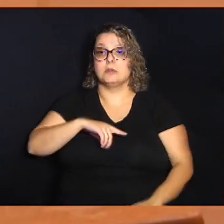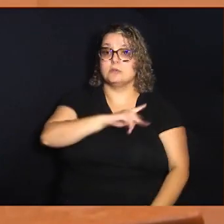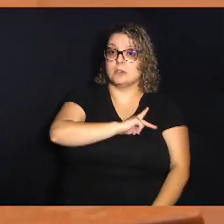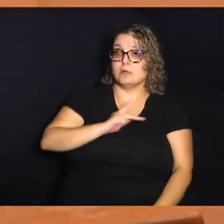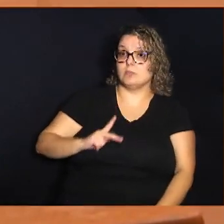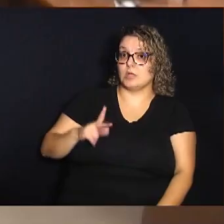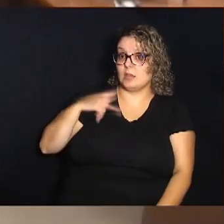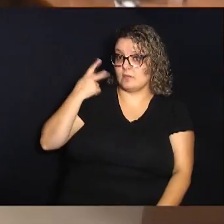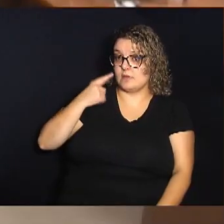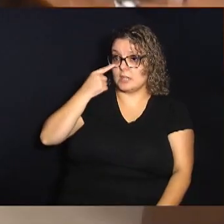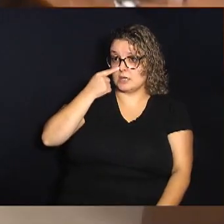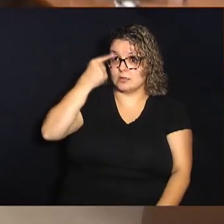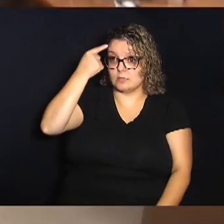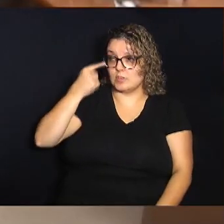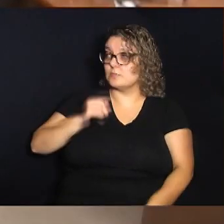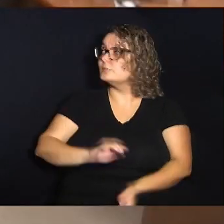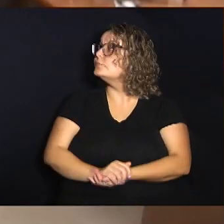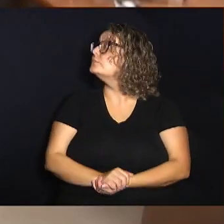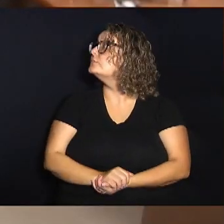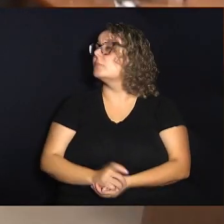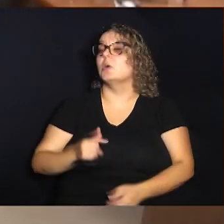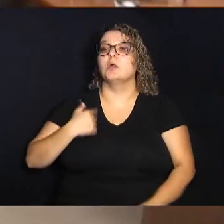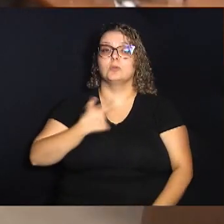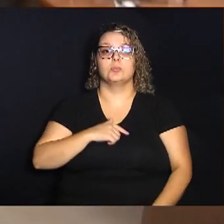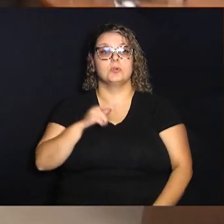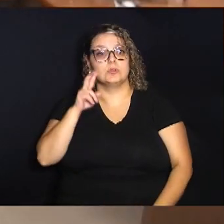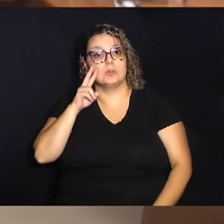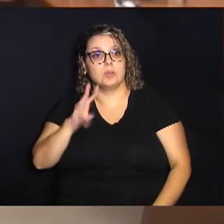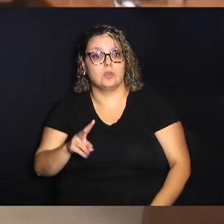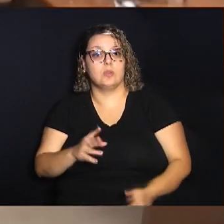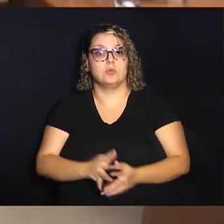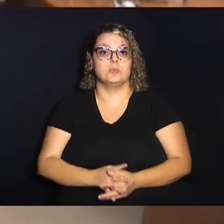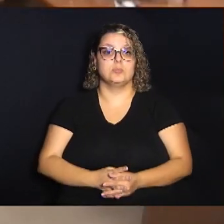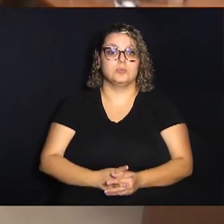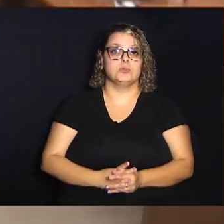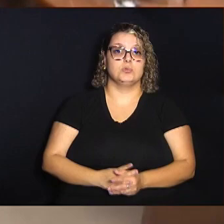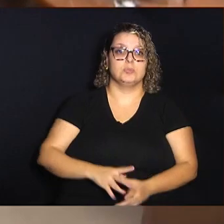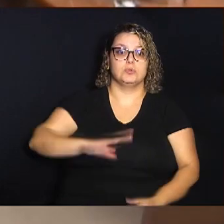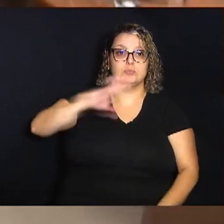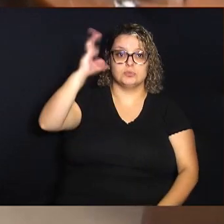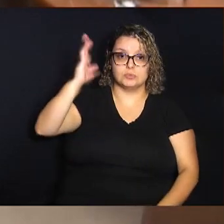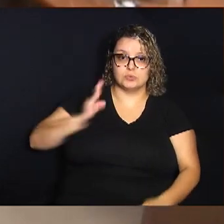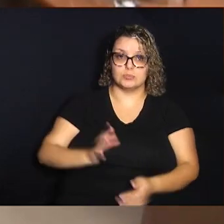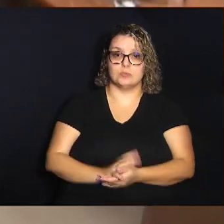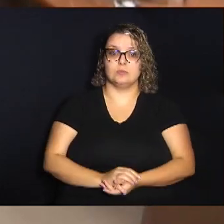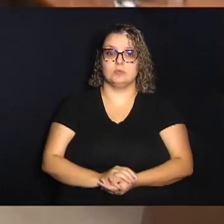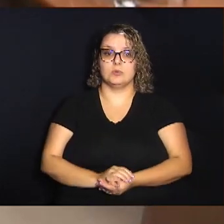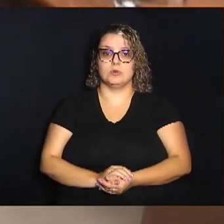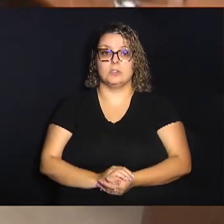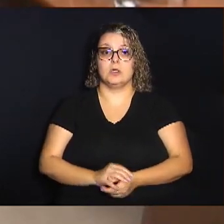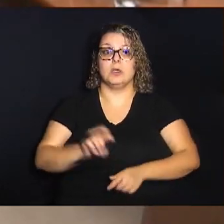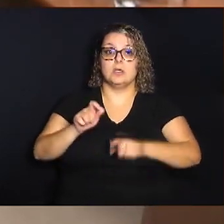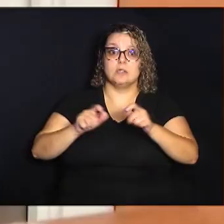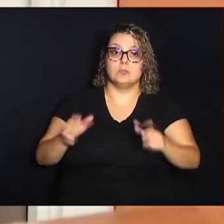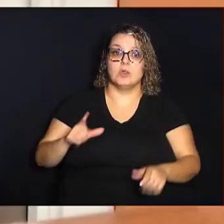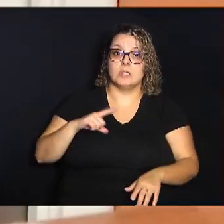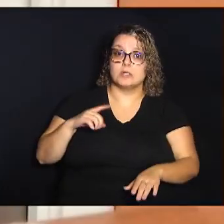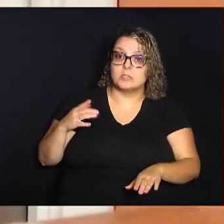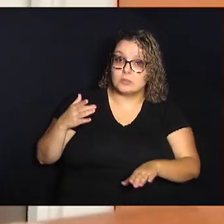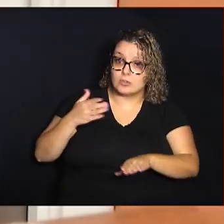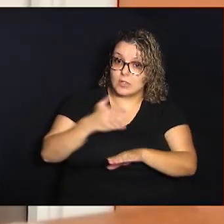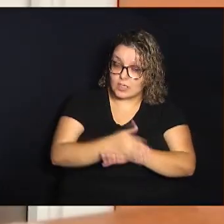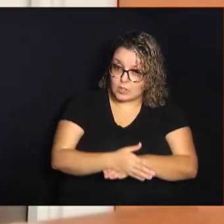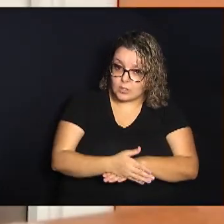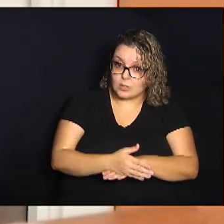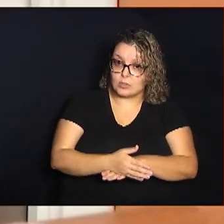vereadora Paola Miguel. A gente tem visto no Brasil cada vez mais as pessoas tendo acesso a